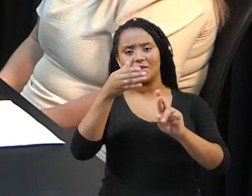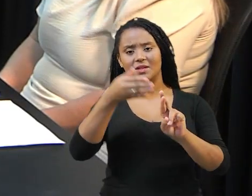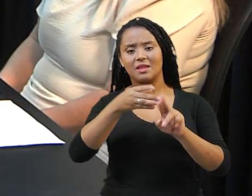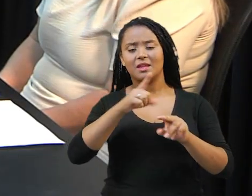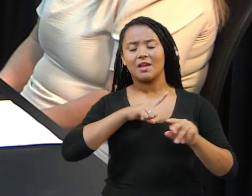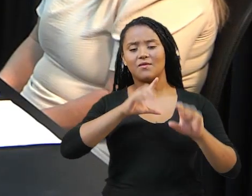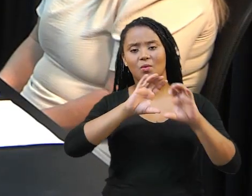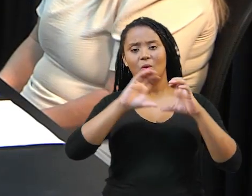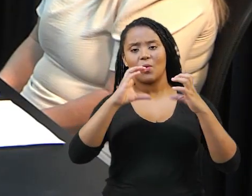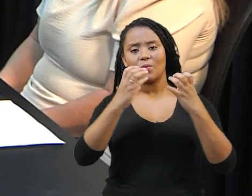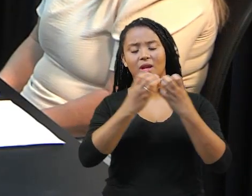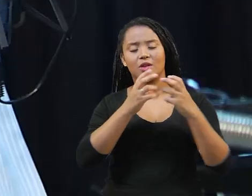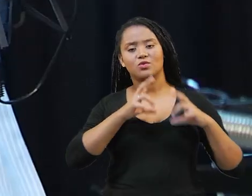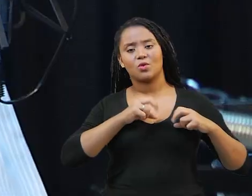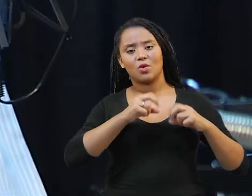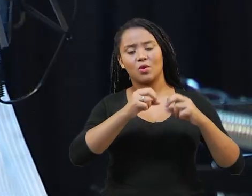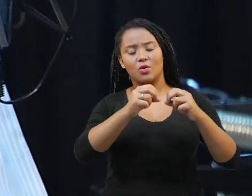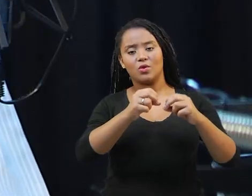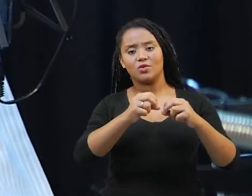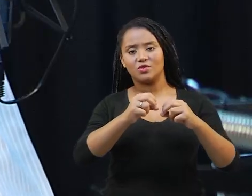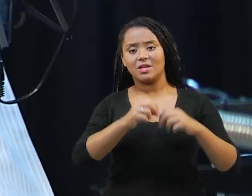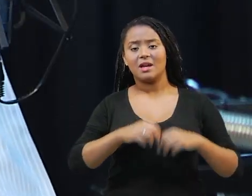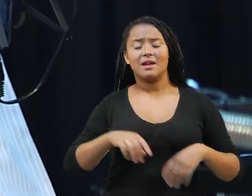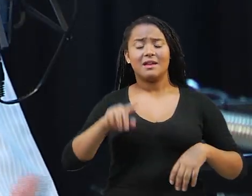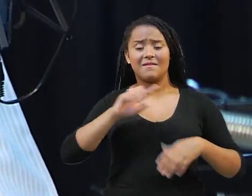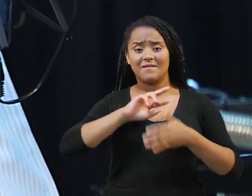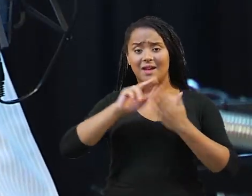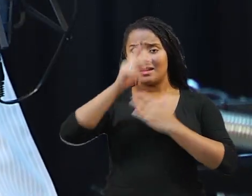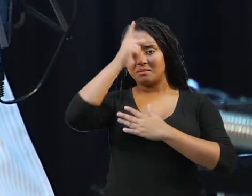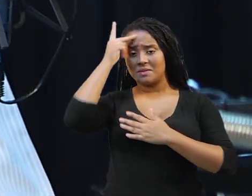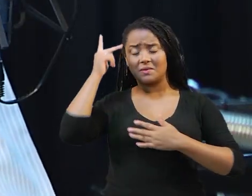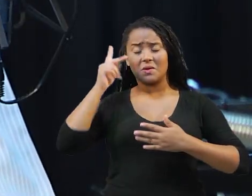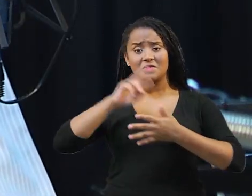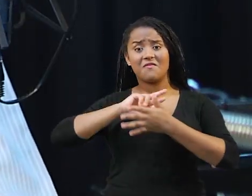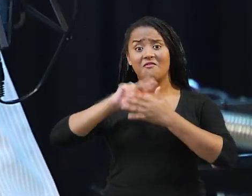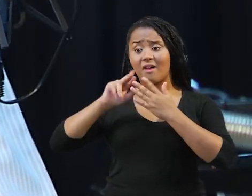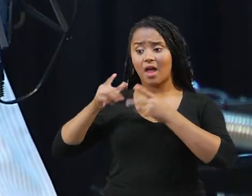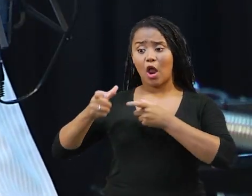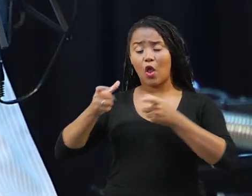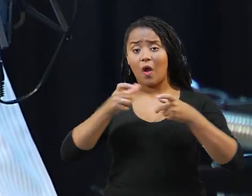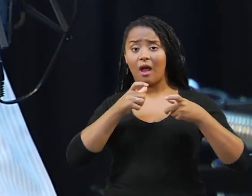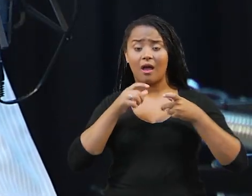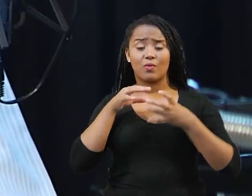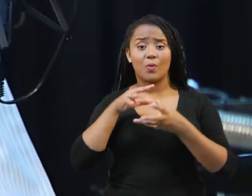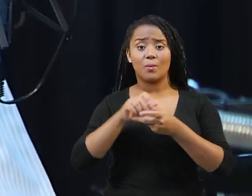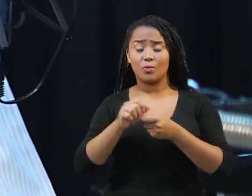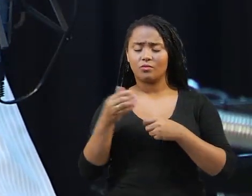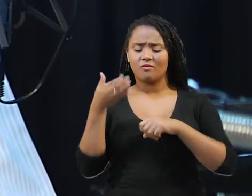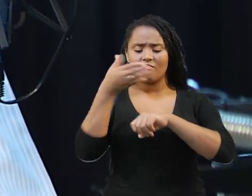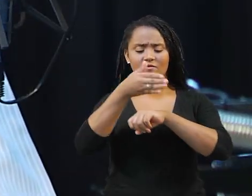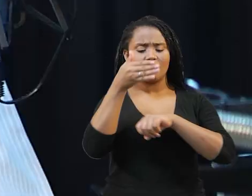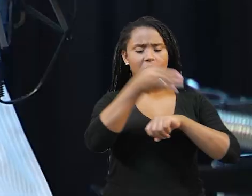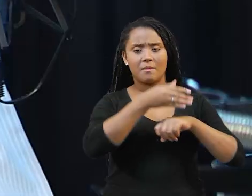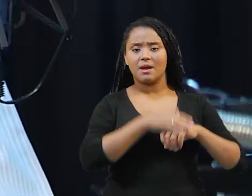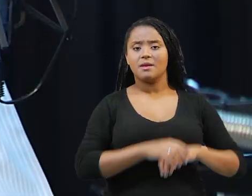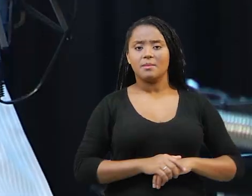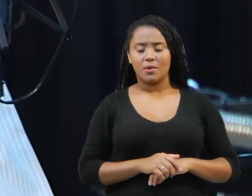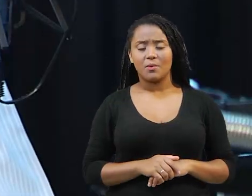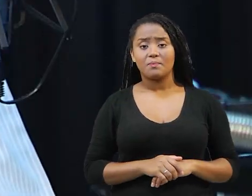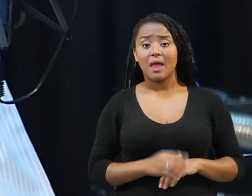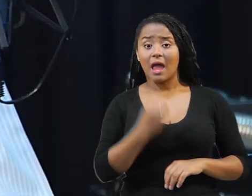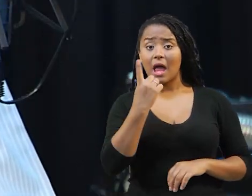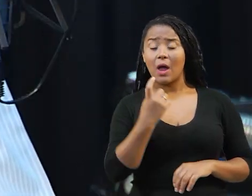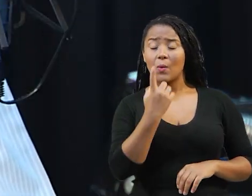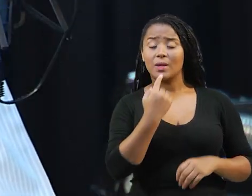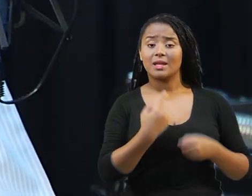de oncologia clínica que é feito nos Estados Unidos e vai gente do mundo inteiro. Aliás, uma única cidade que é feita esse